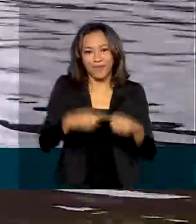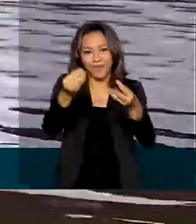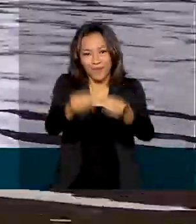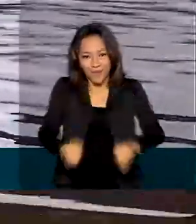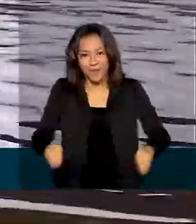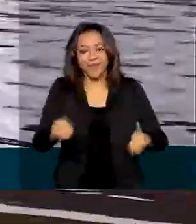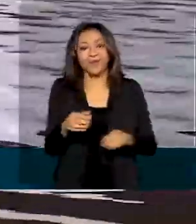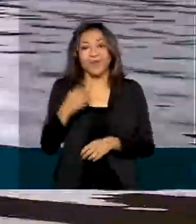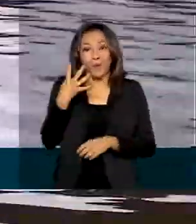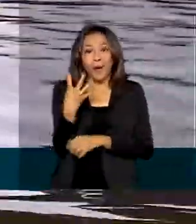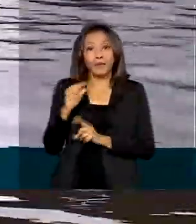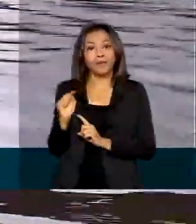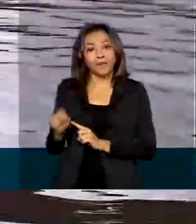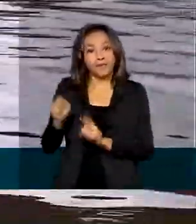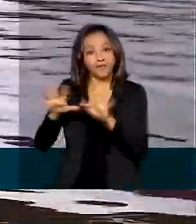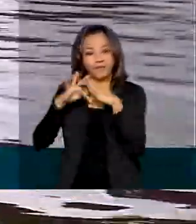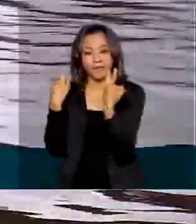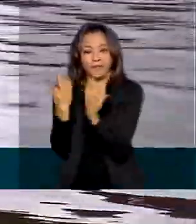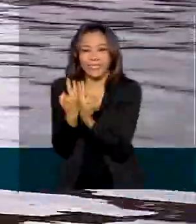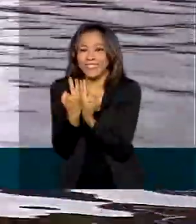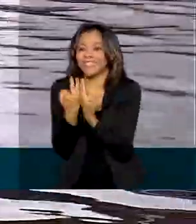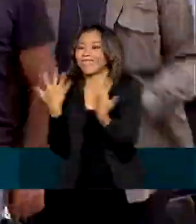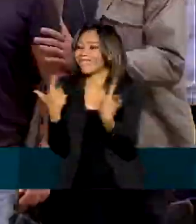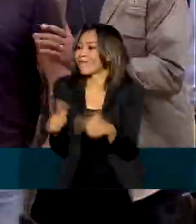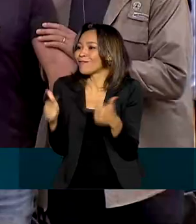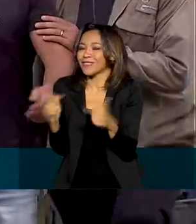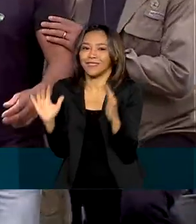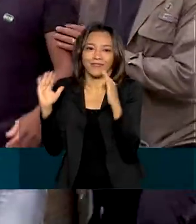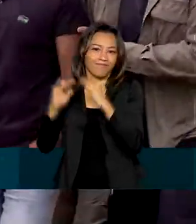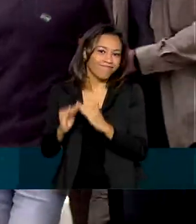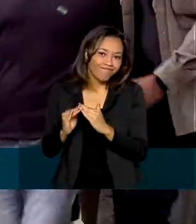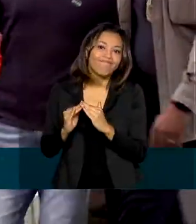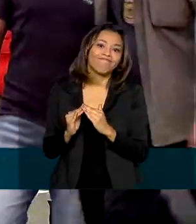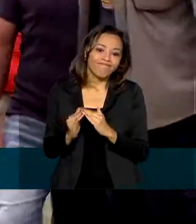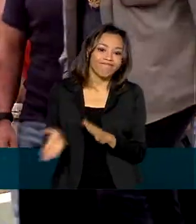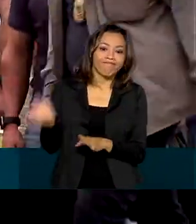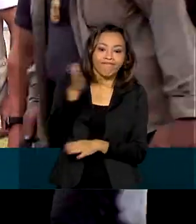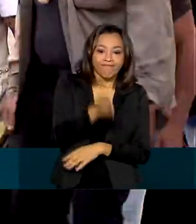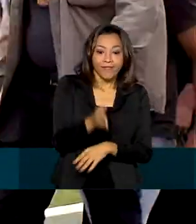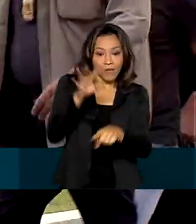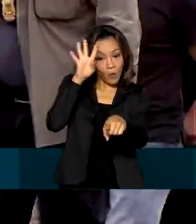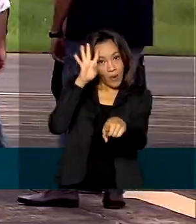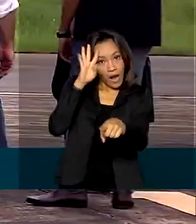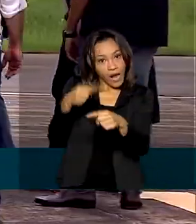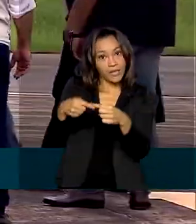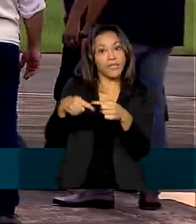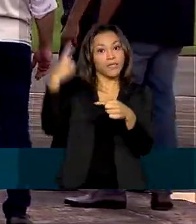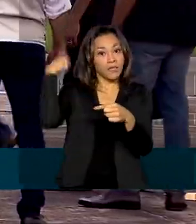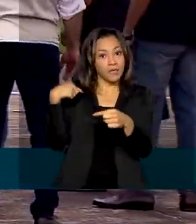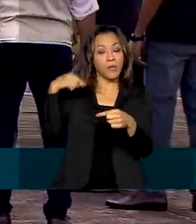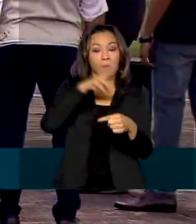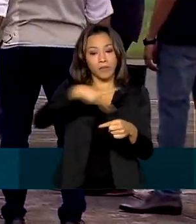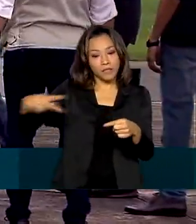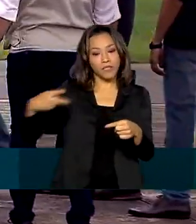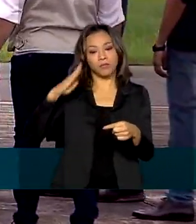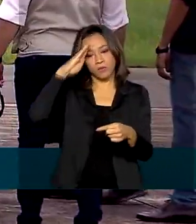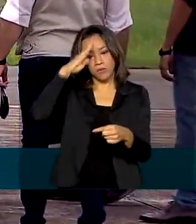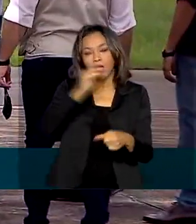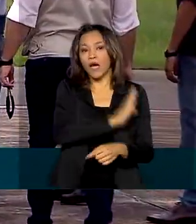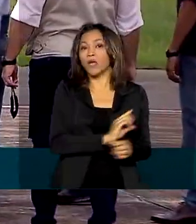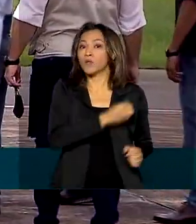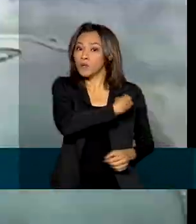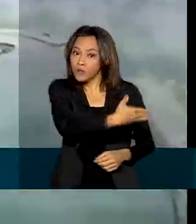menos 4 mil famílias estão desalojadas. Nesta quarta-feira, o presidente Jair Bolsonaro e ministros de Estado